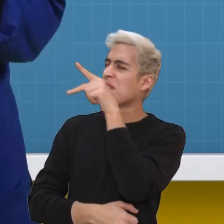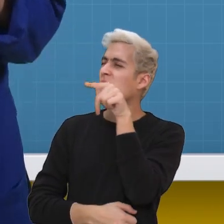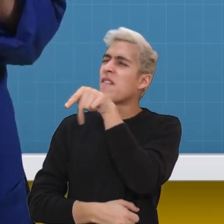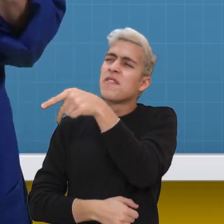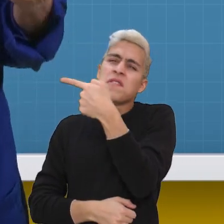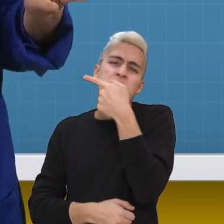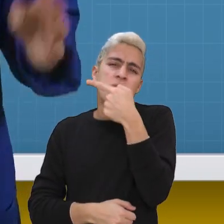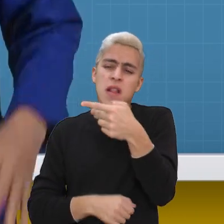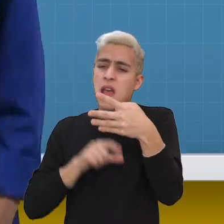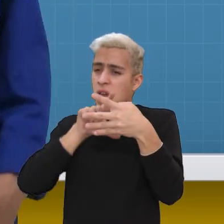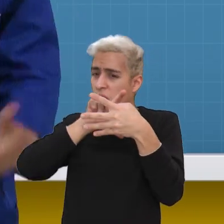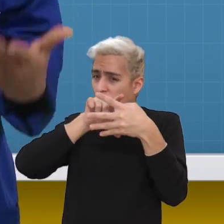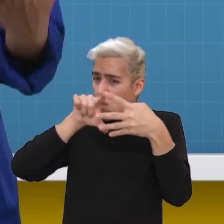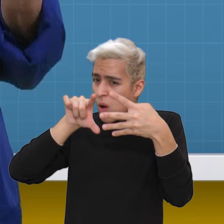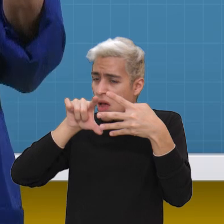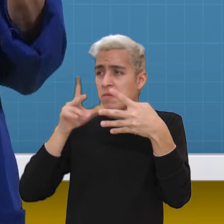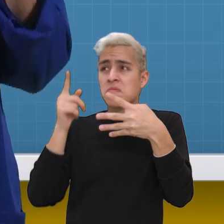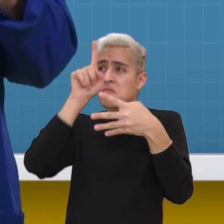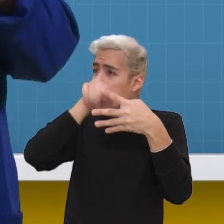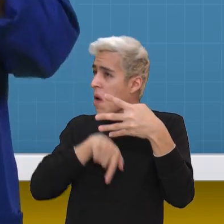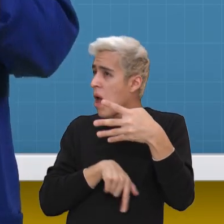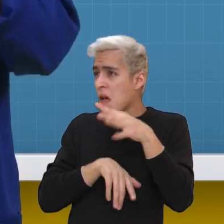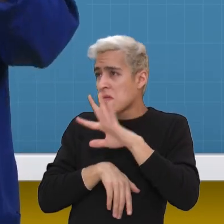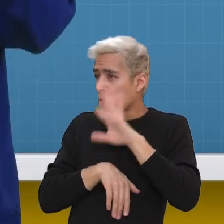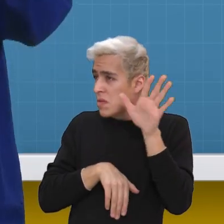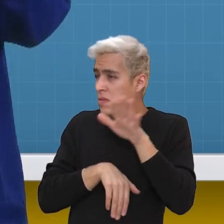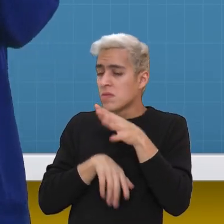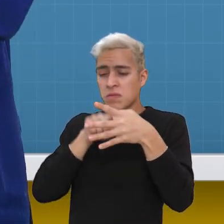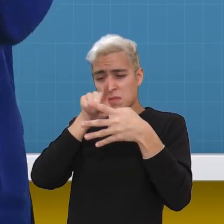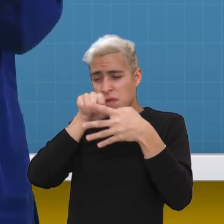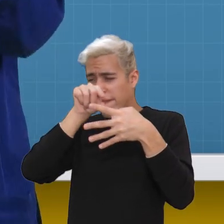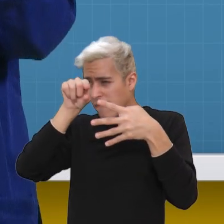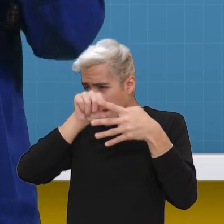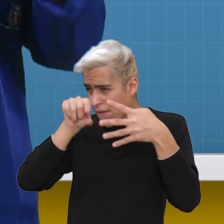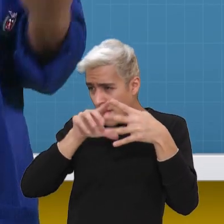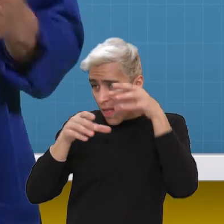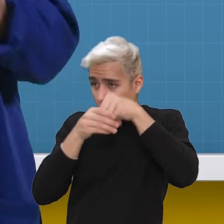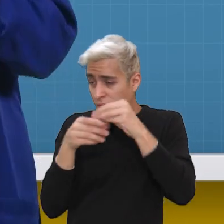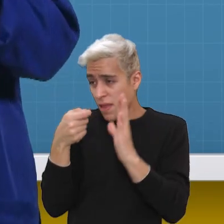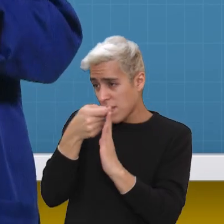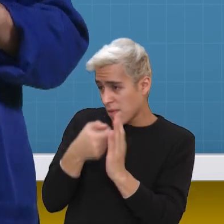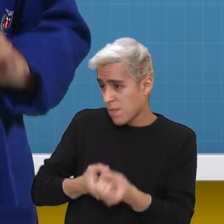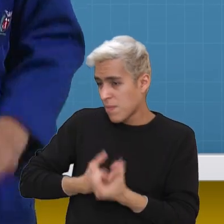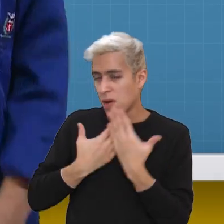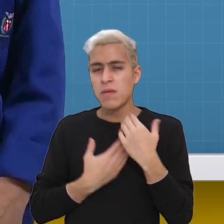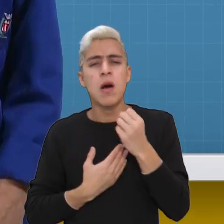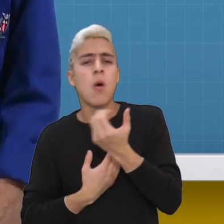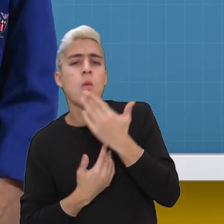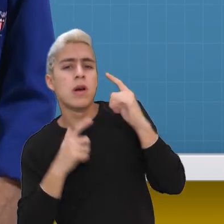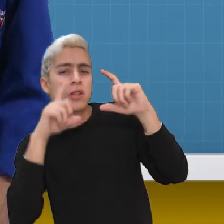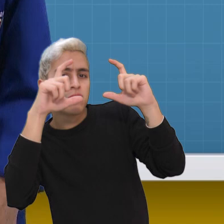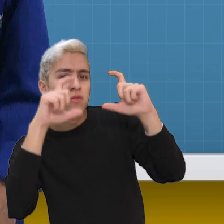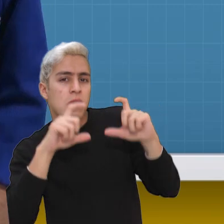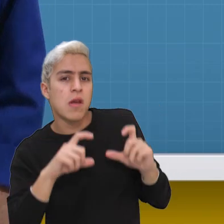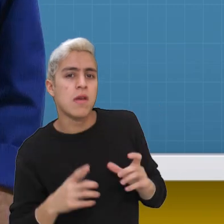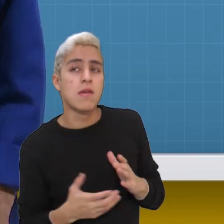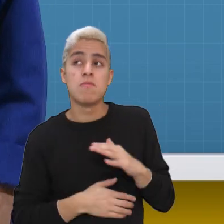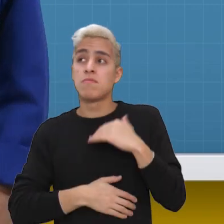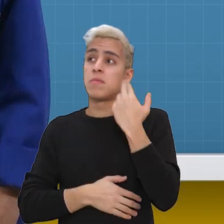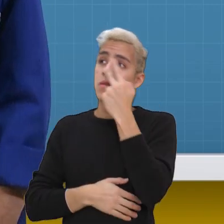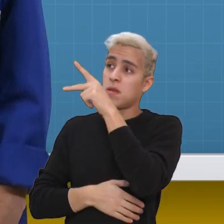Ah, prof, é fácil. Você falou que é quadrinha, quadra, 4. Pronto. Tem 4 versos nesse poema.